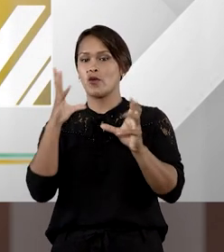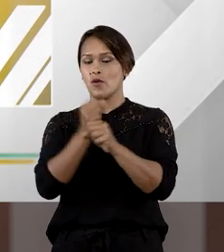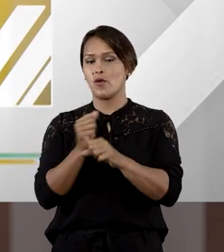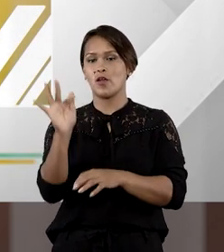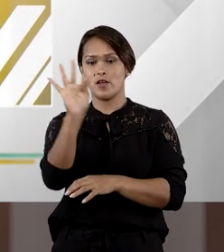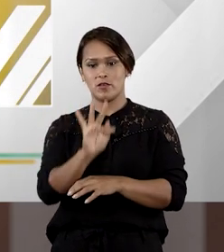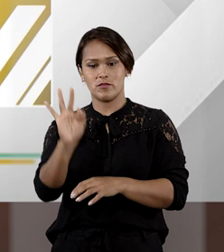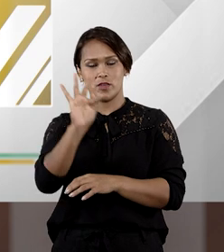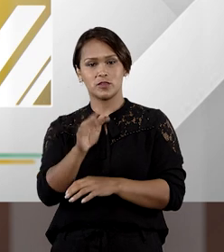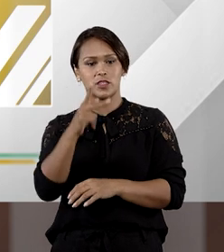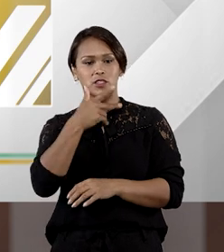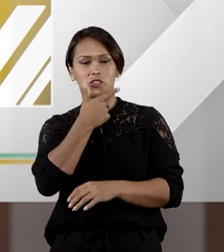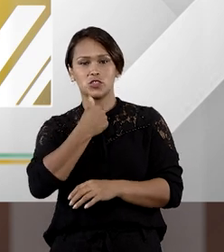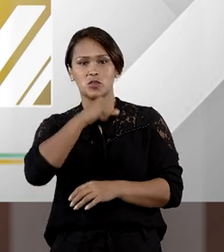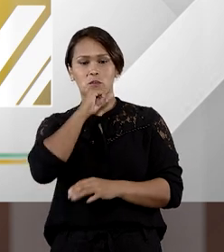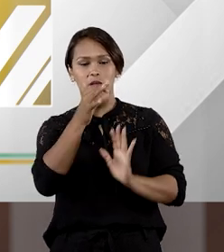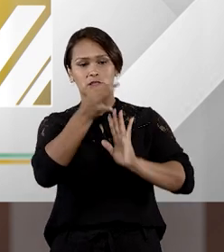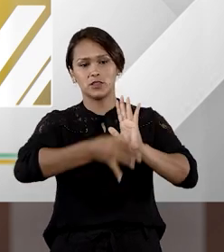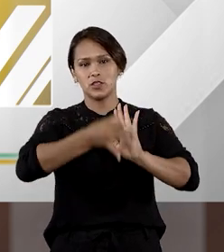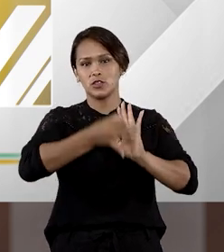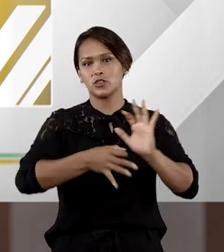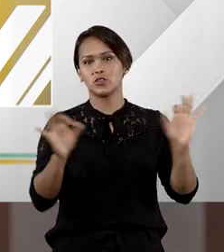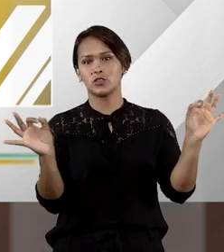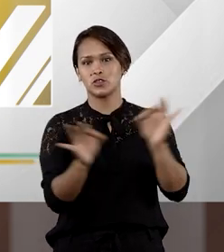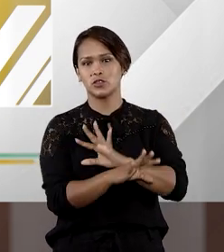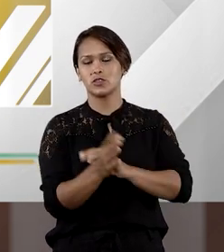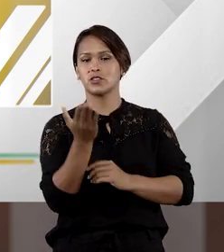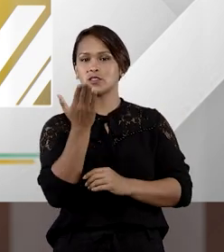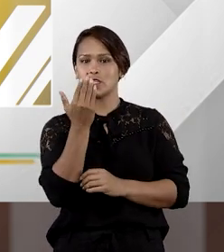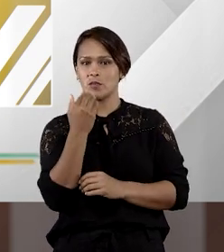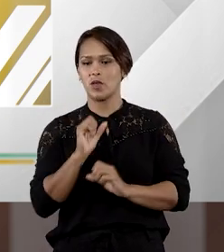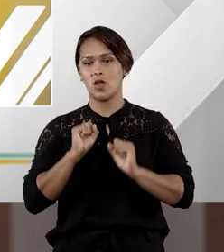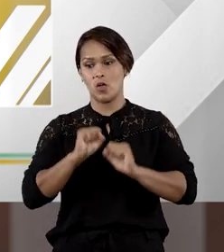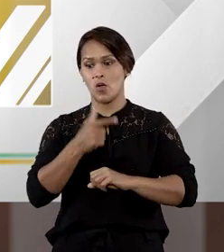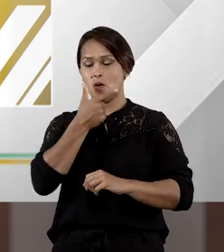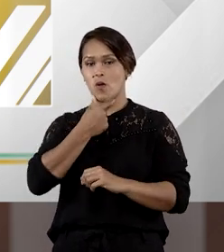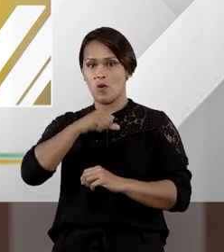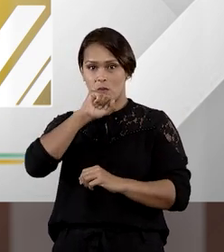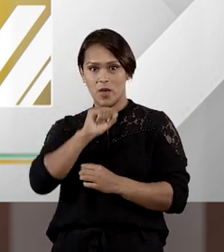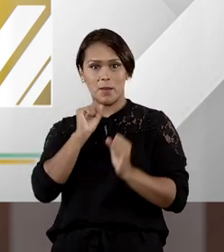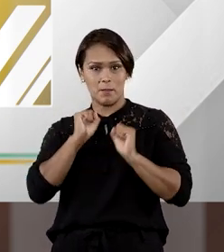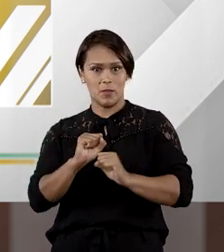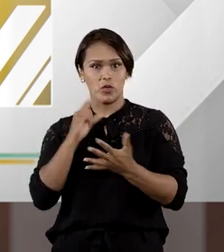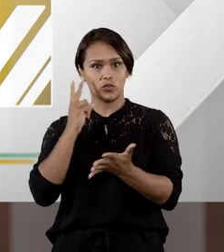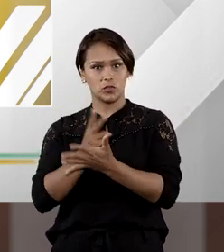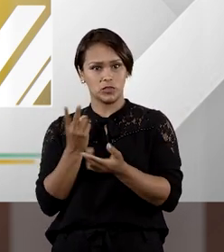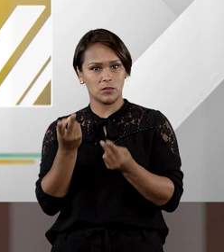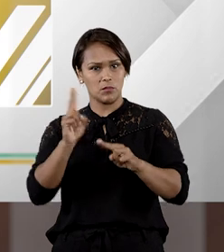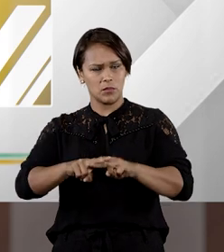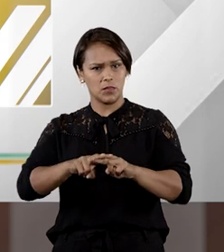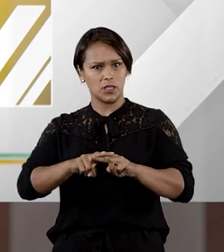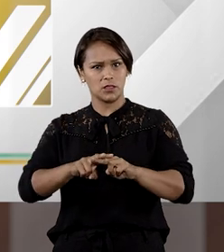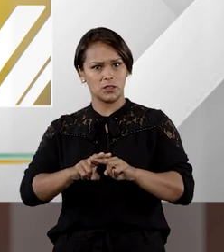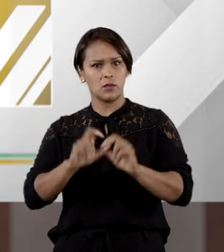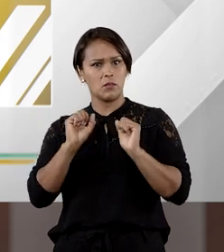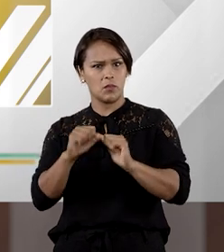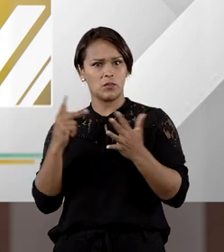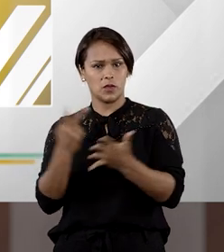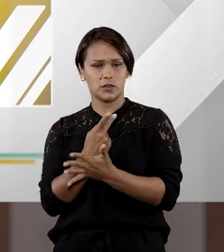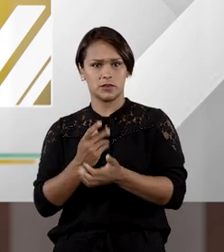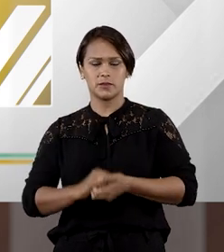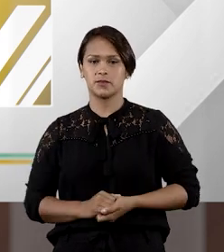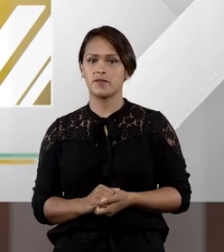faculdade e o pai não ajuizou a ação de exoneração de alimentos, ele, o pai, ainda pode ser preso por isso, professor